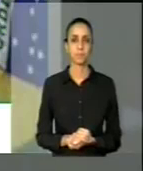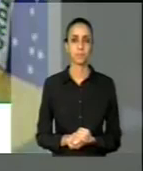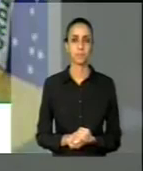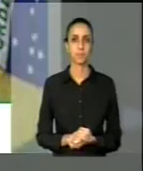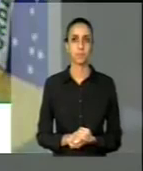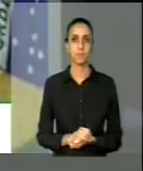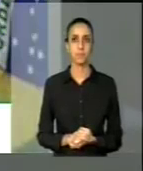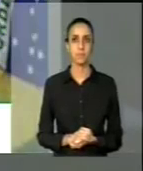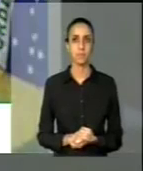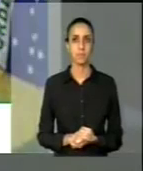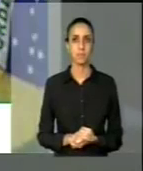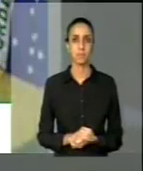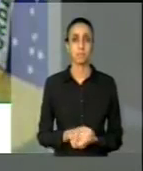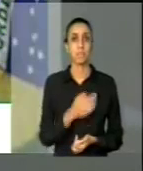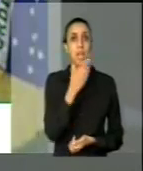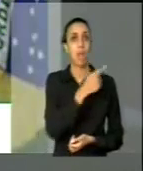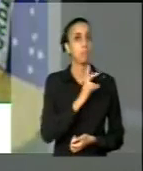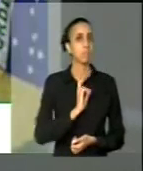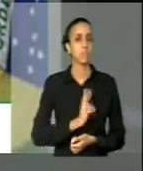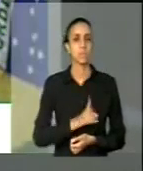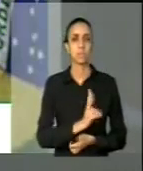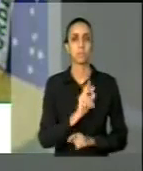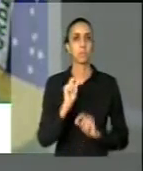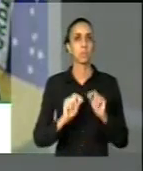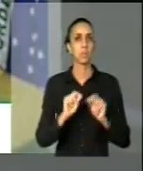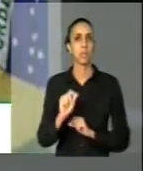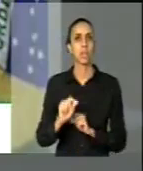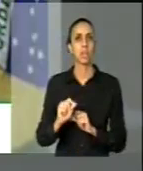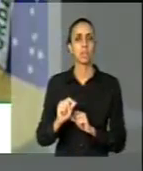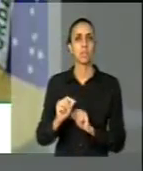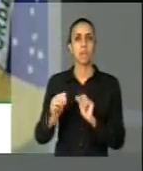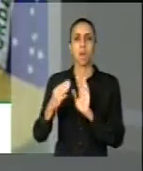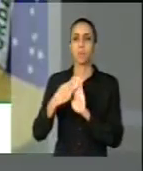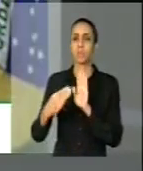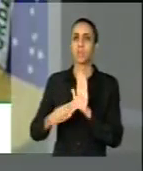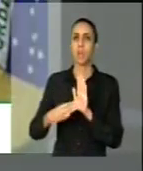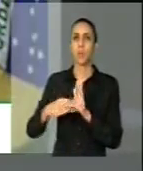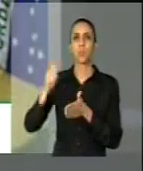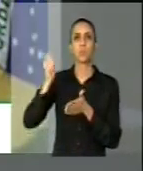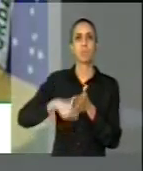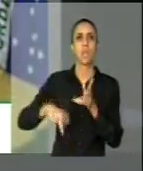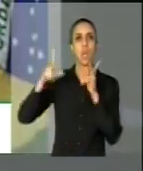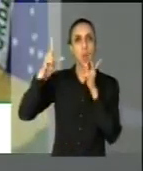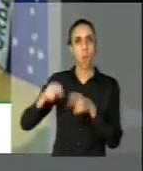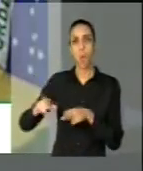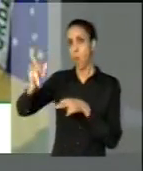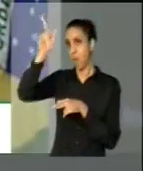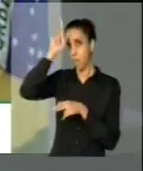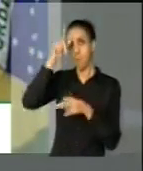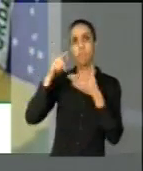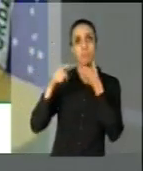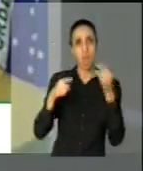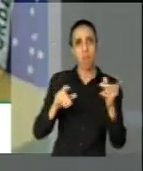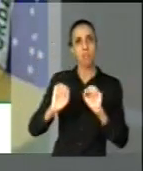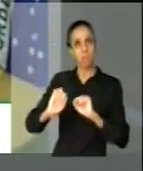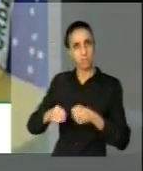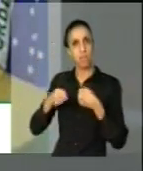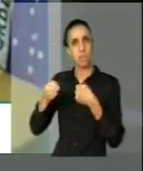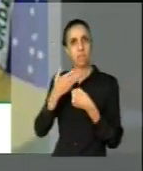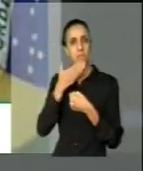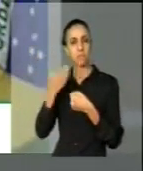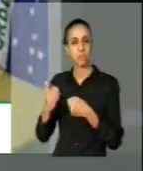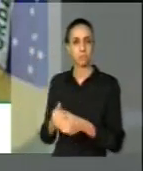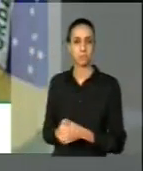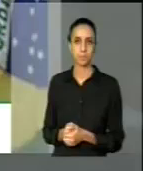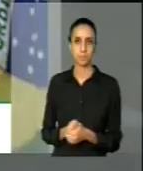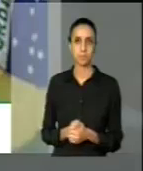dele como defensor do modelo tributário europeu, do modelo clássico alemão. Aí ele cita que tinha o